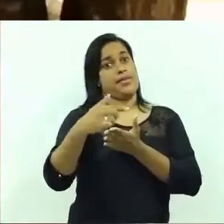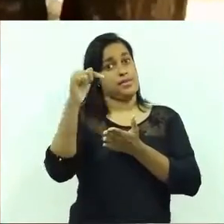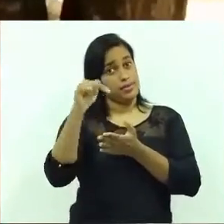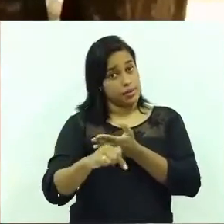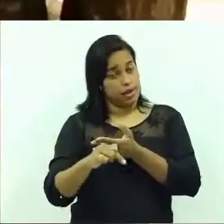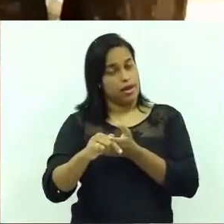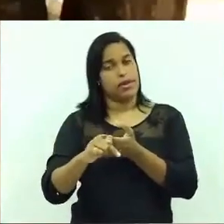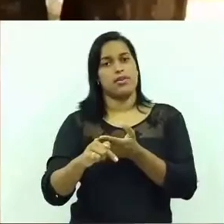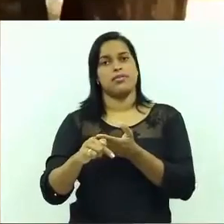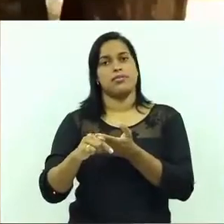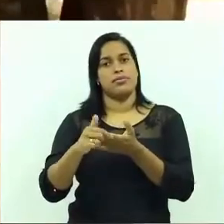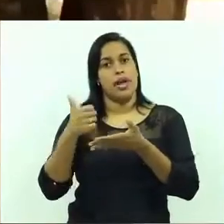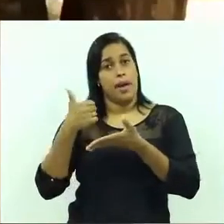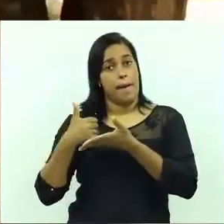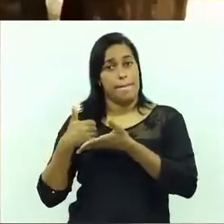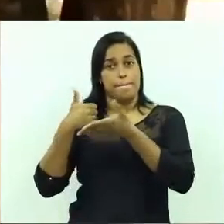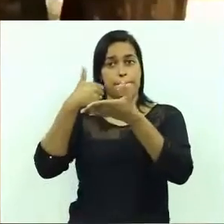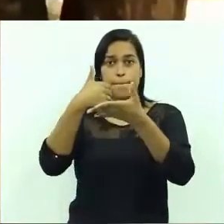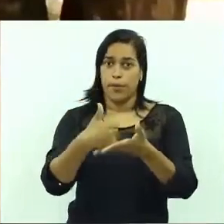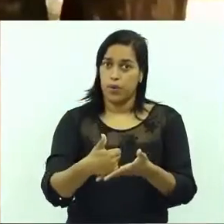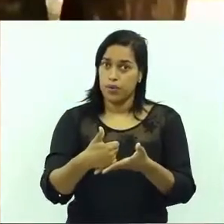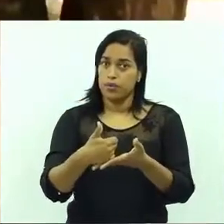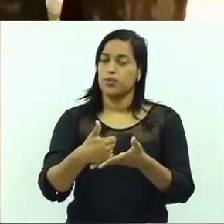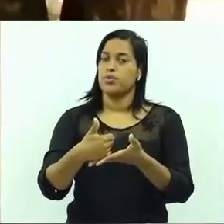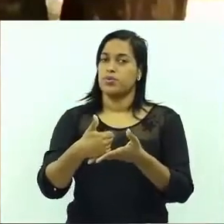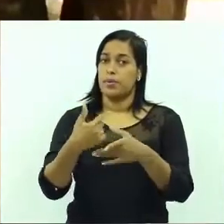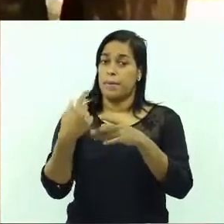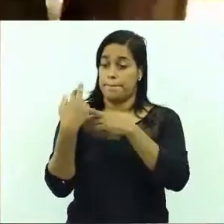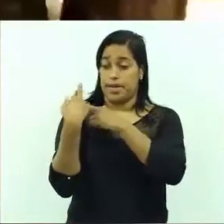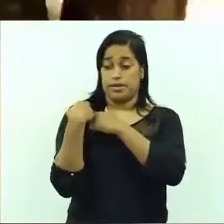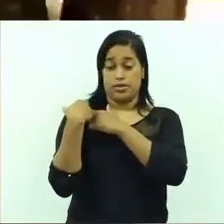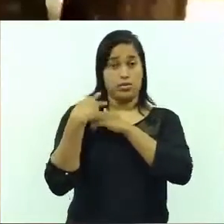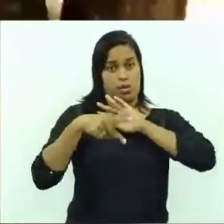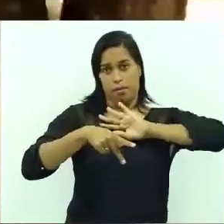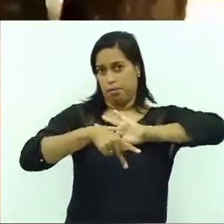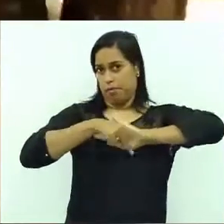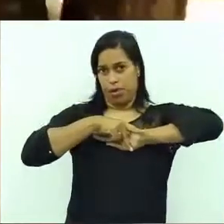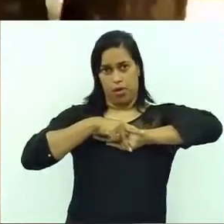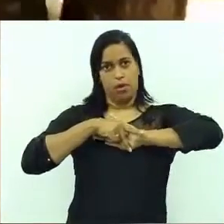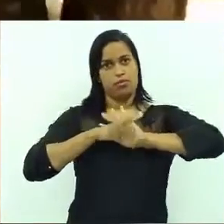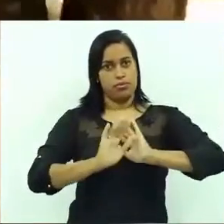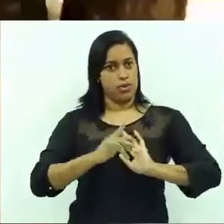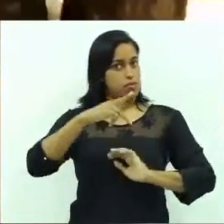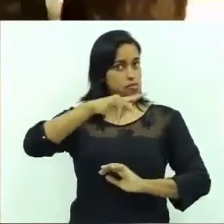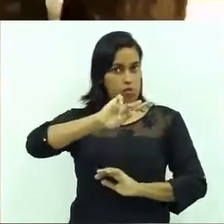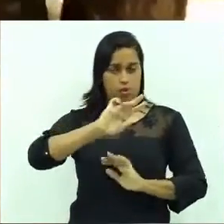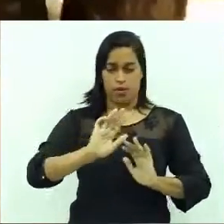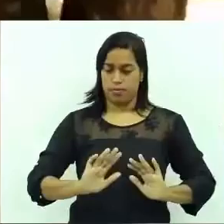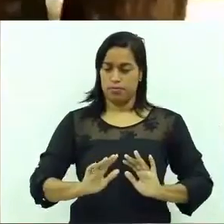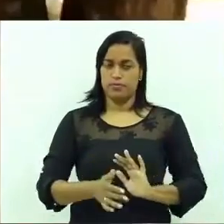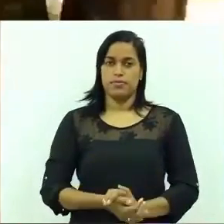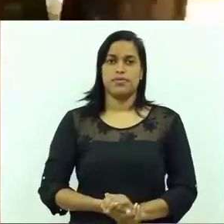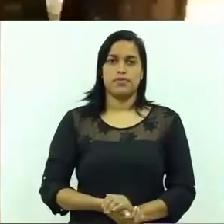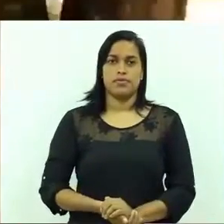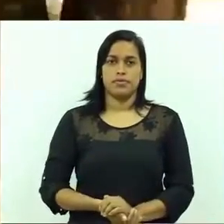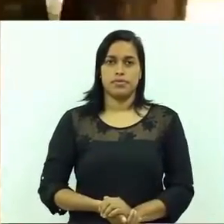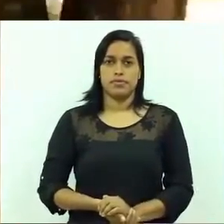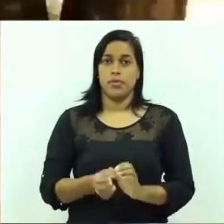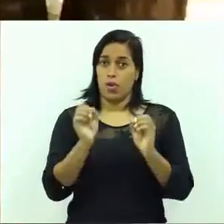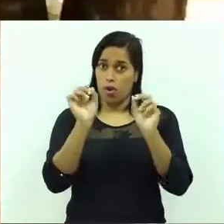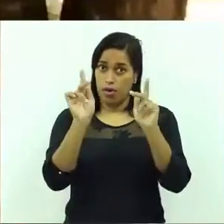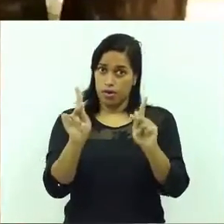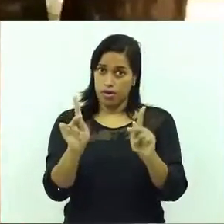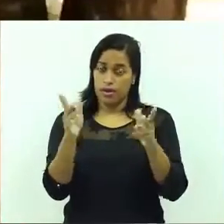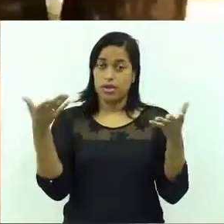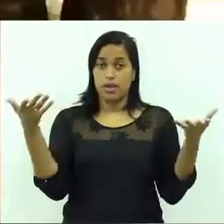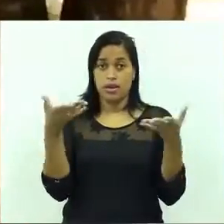disso. Apoio é ajuda, a responsabilidade é sempre sua. Dito isso, a